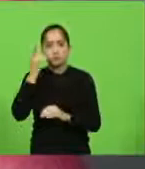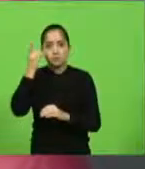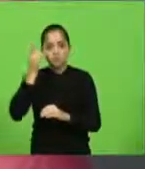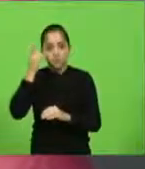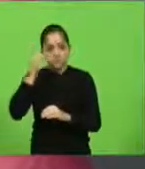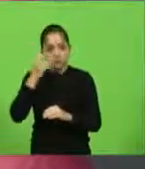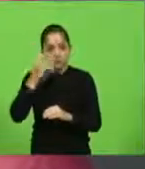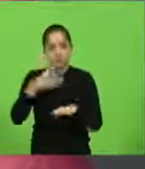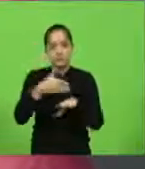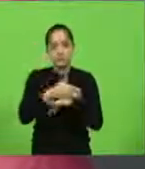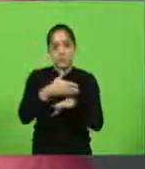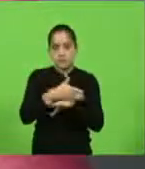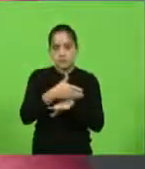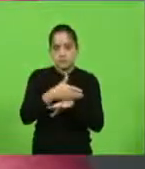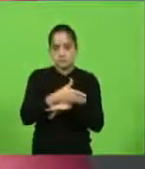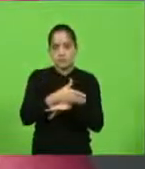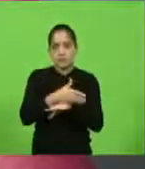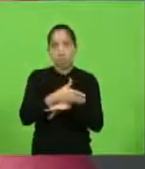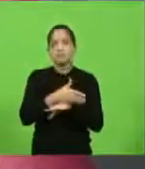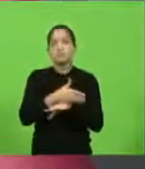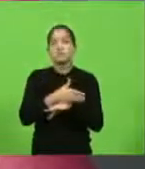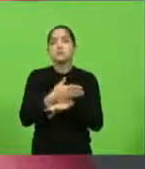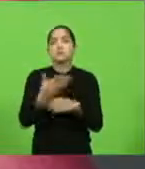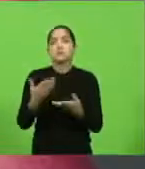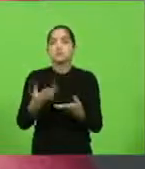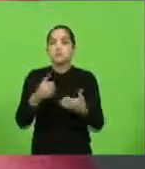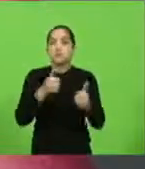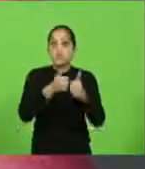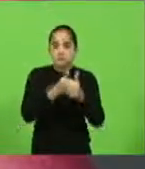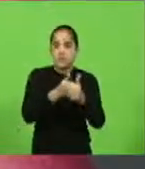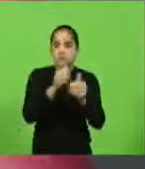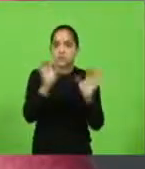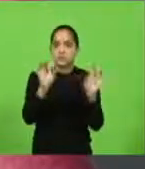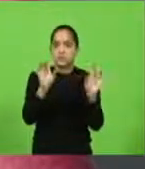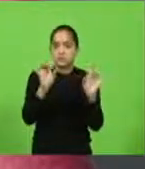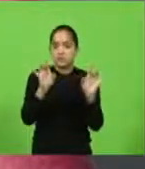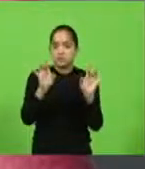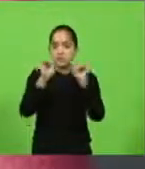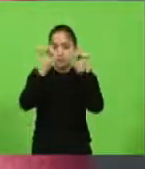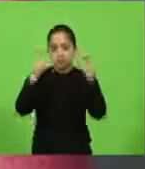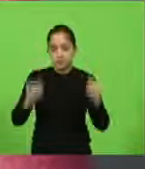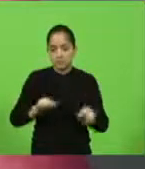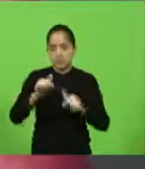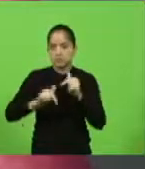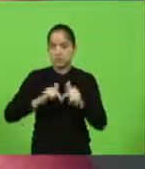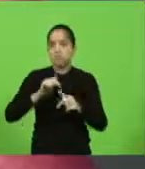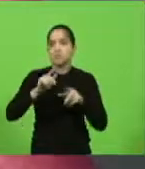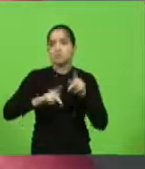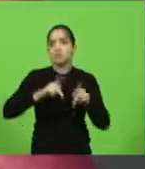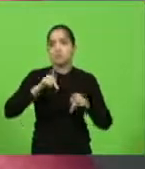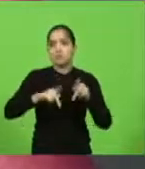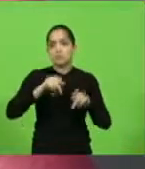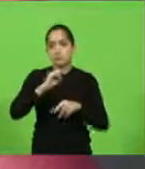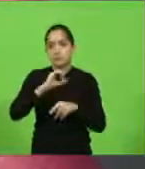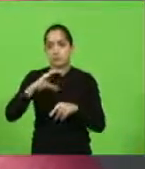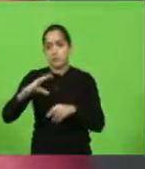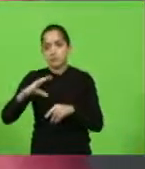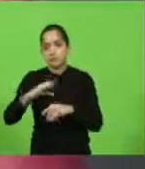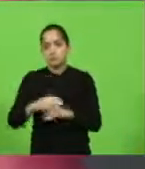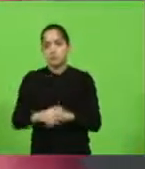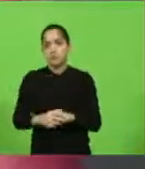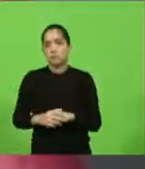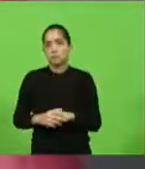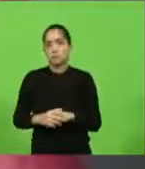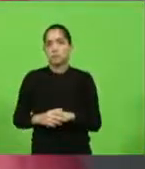integrantes deste tribunal especial colegas advogados servidores povo Catarinense diverso